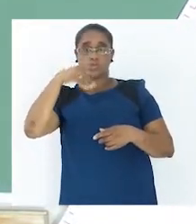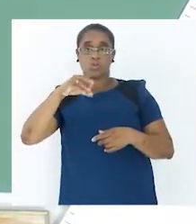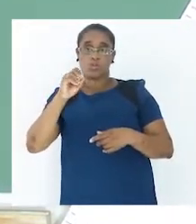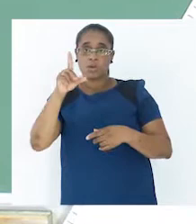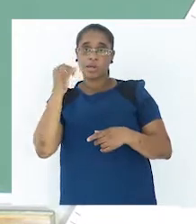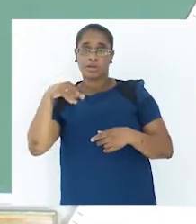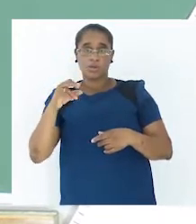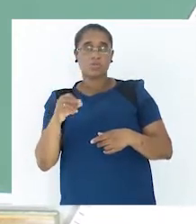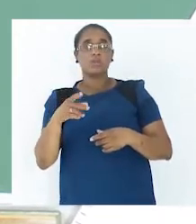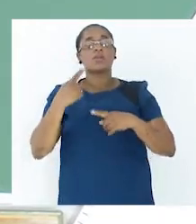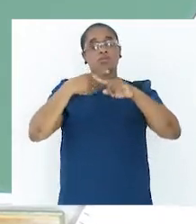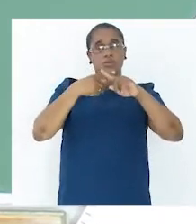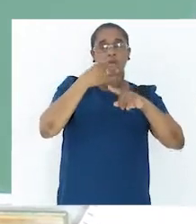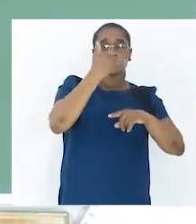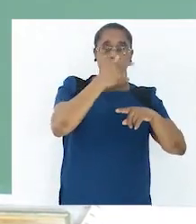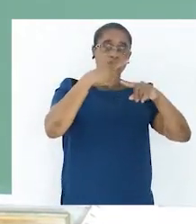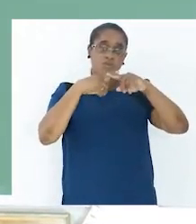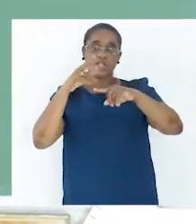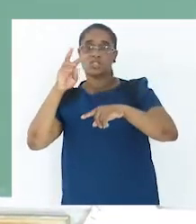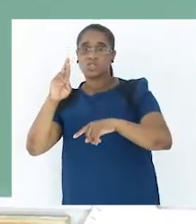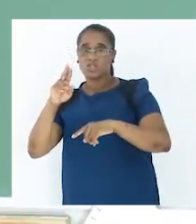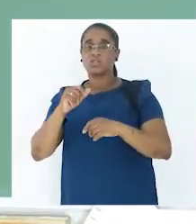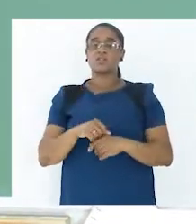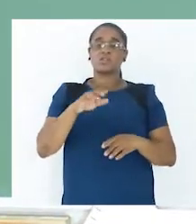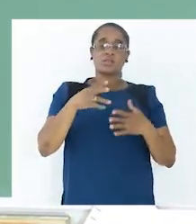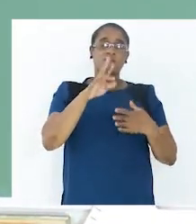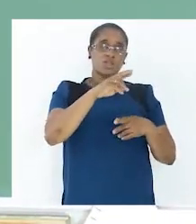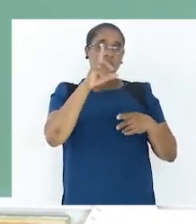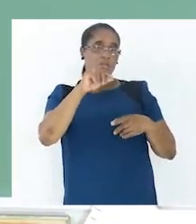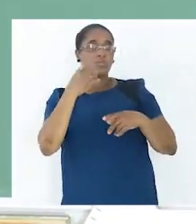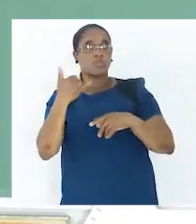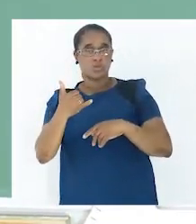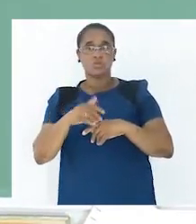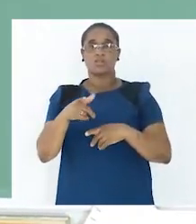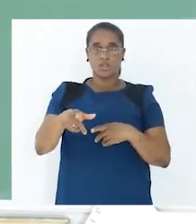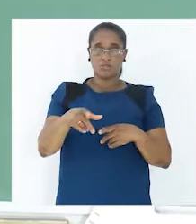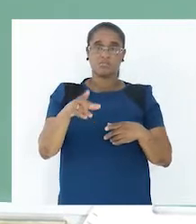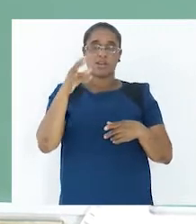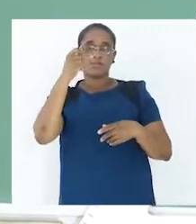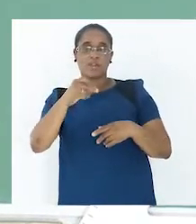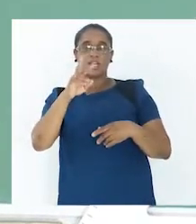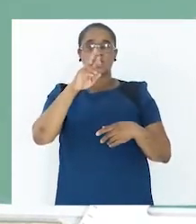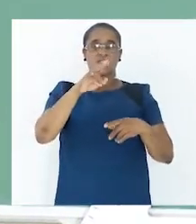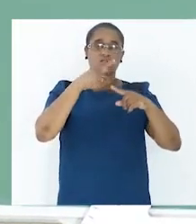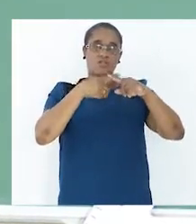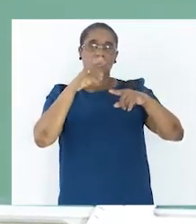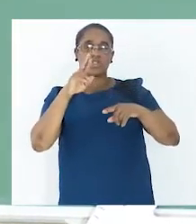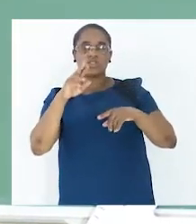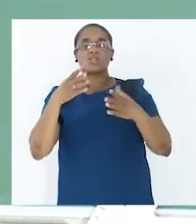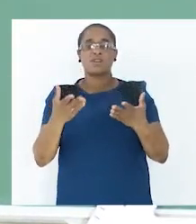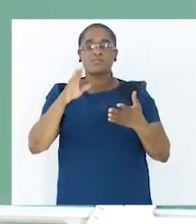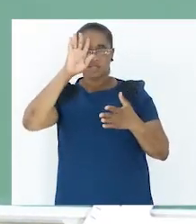que é multiplicar o 2 por x e depois também por 2. Isto vai dar a expressão x vezes x, nós já sabemos